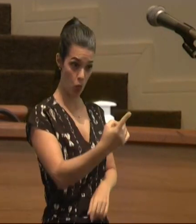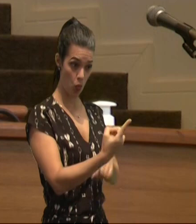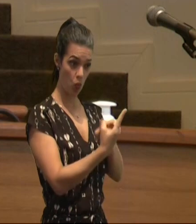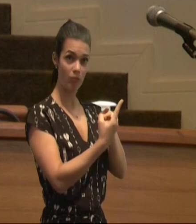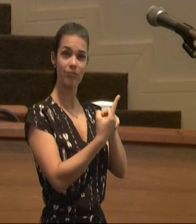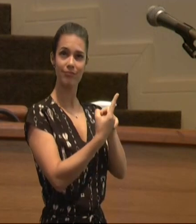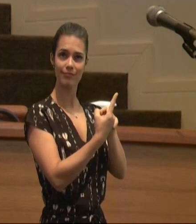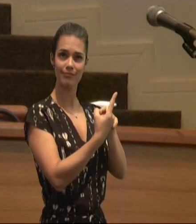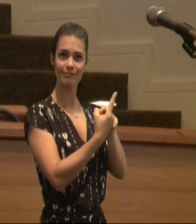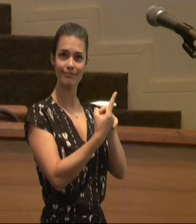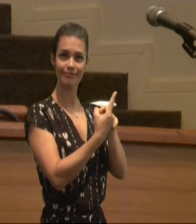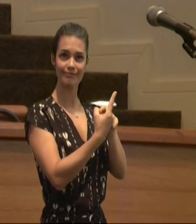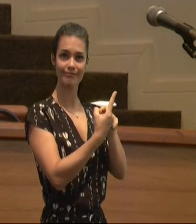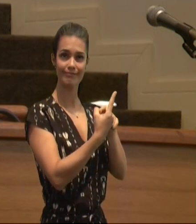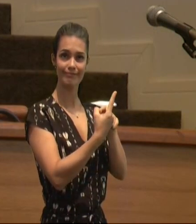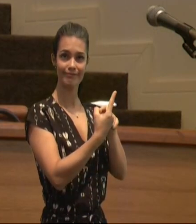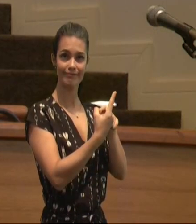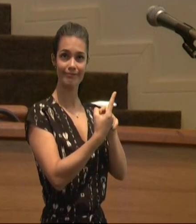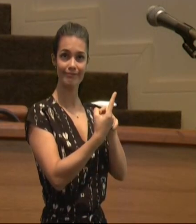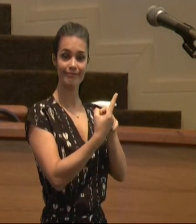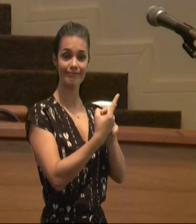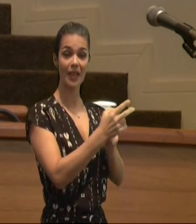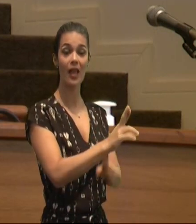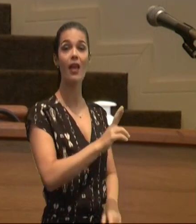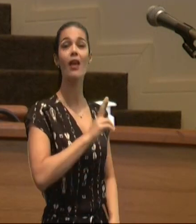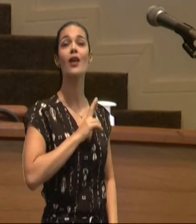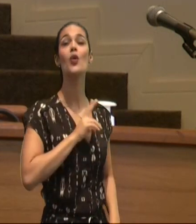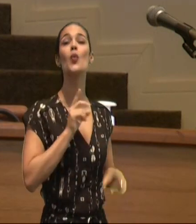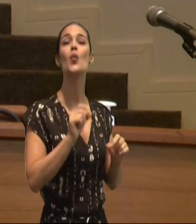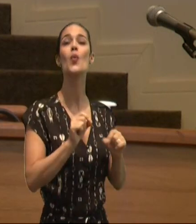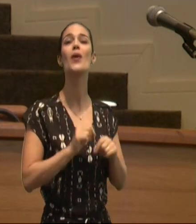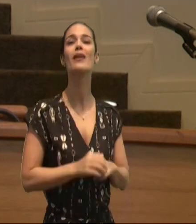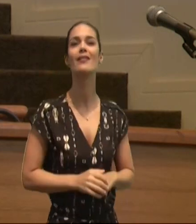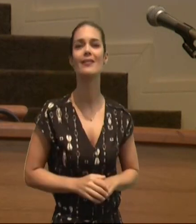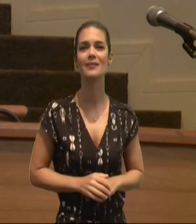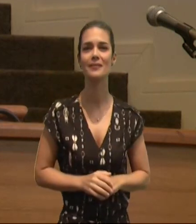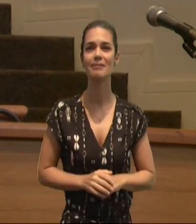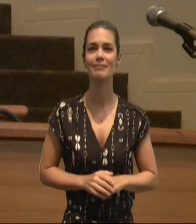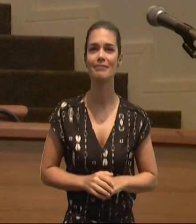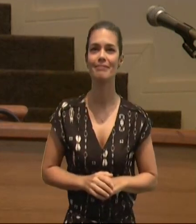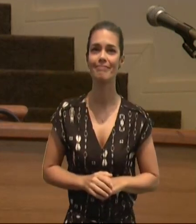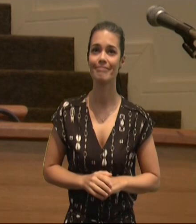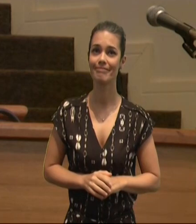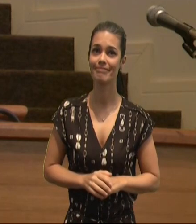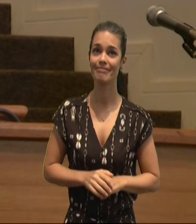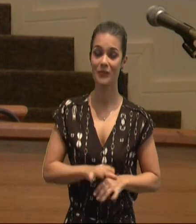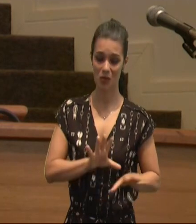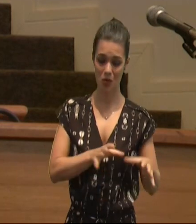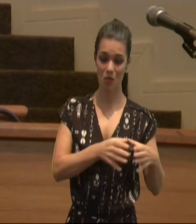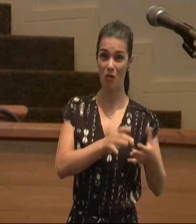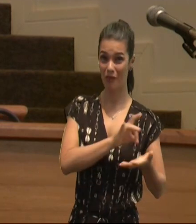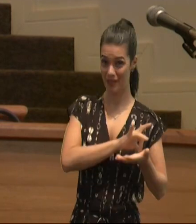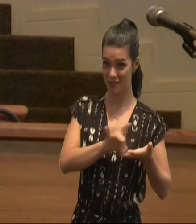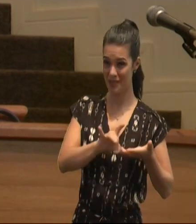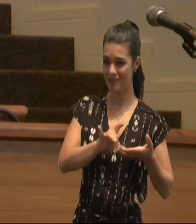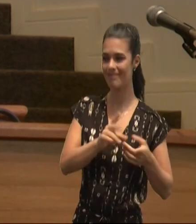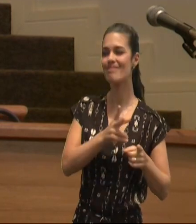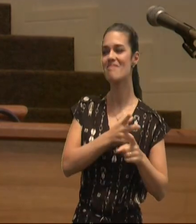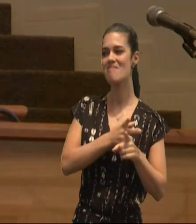se apresenta diante de Eli e responde a sua pergunta. Os filisteus venceram a